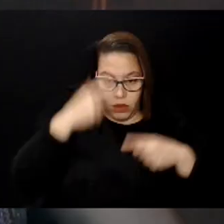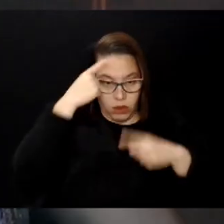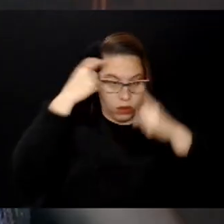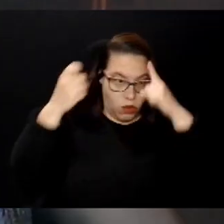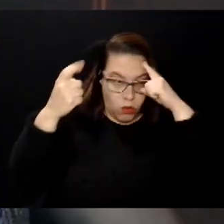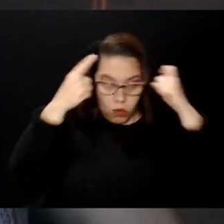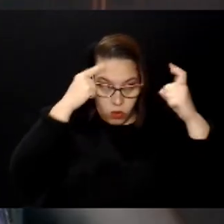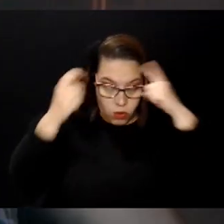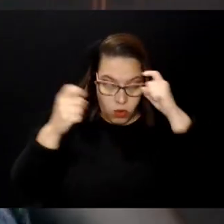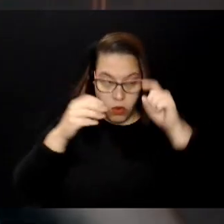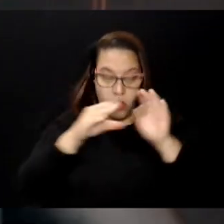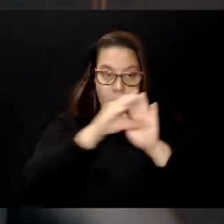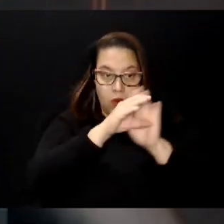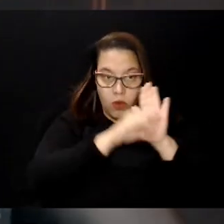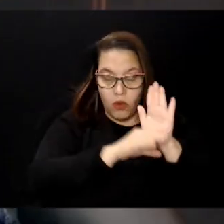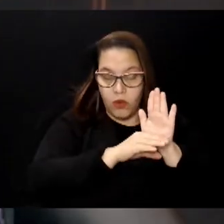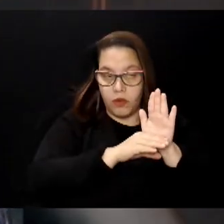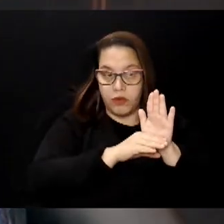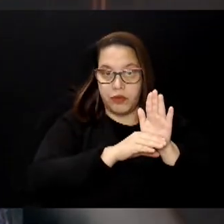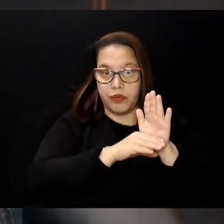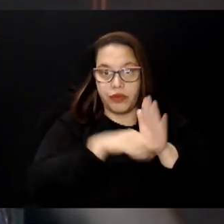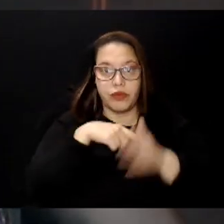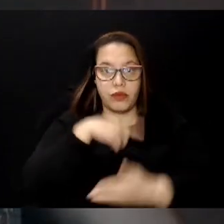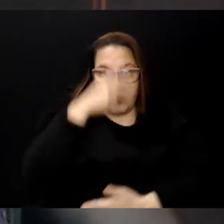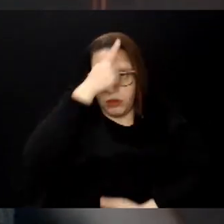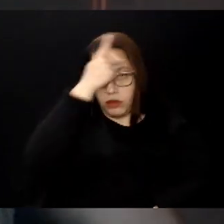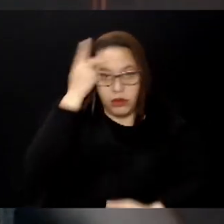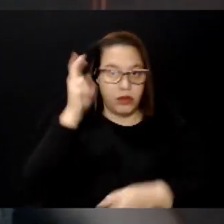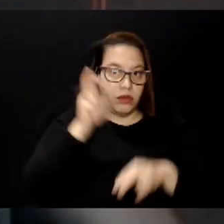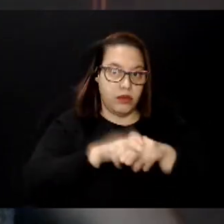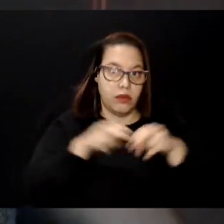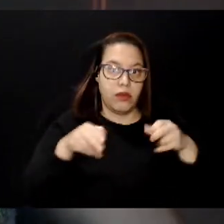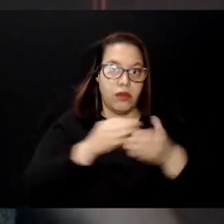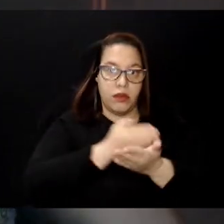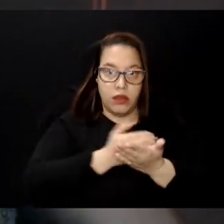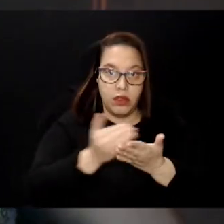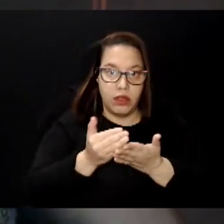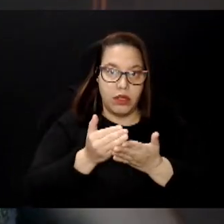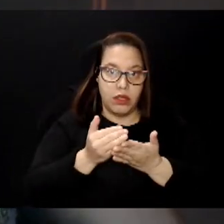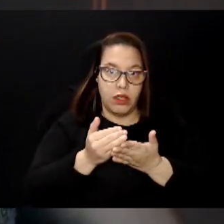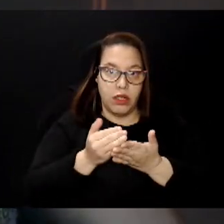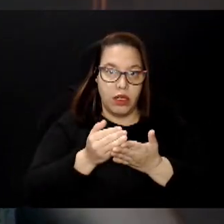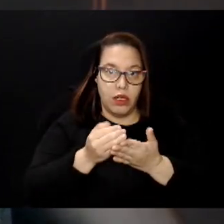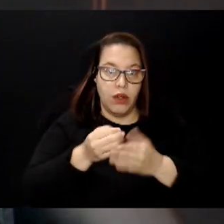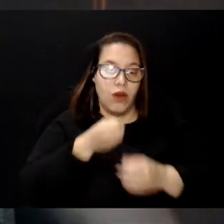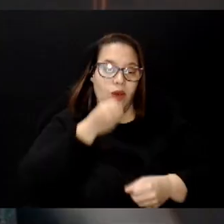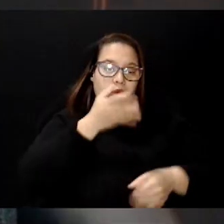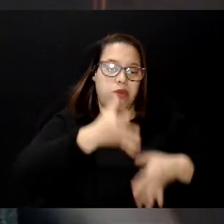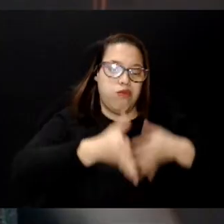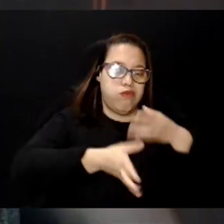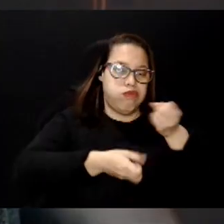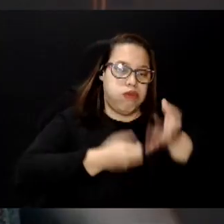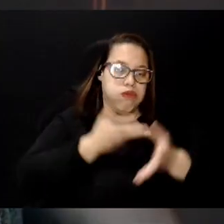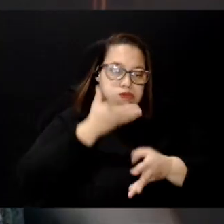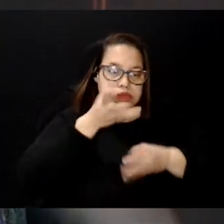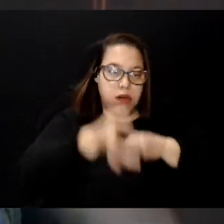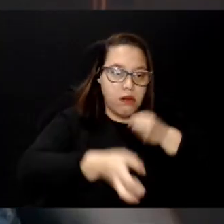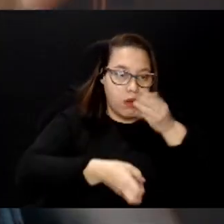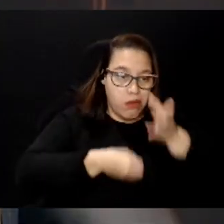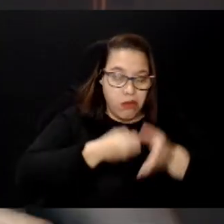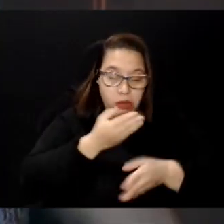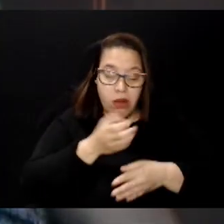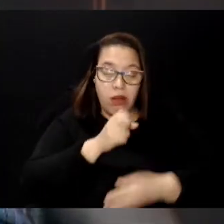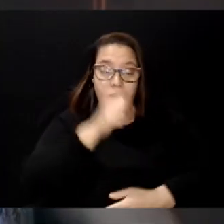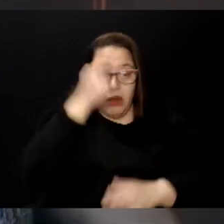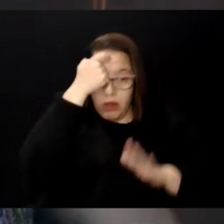conceito, tem gente que senta e começa a desabafar com a IA. Né?